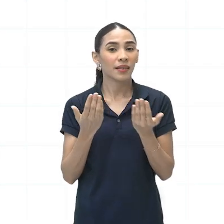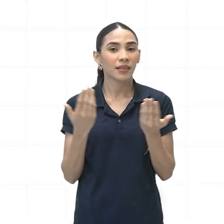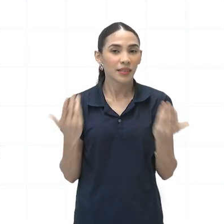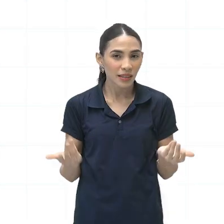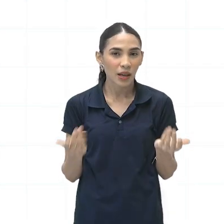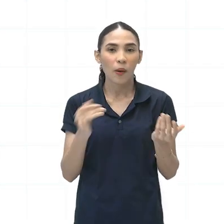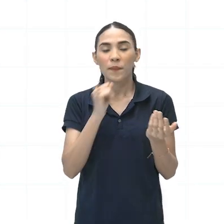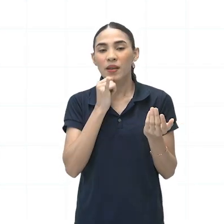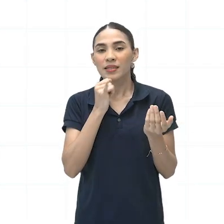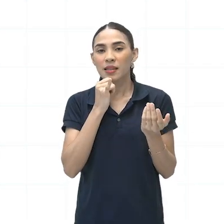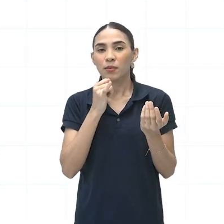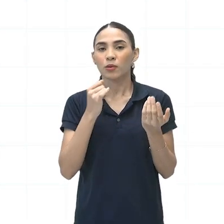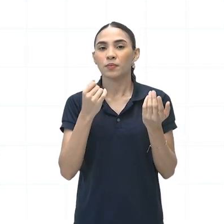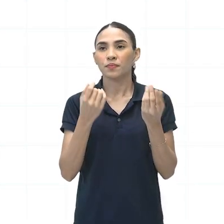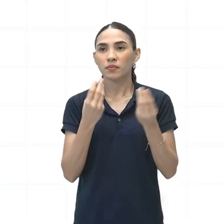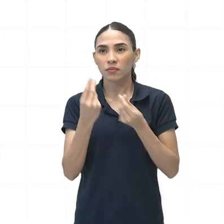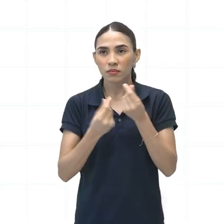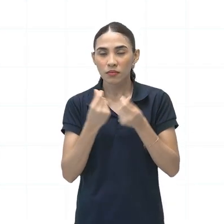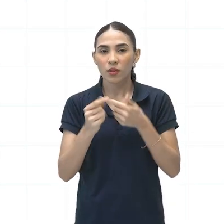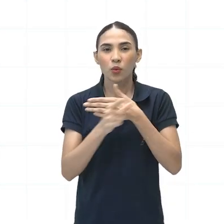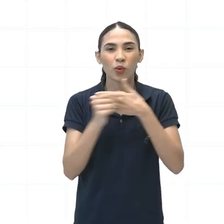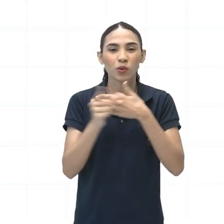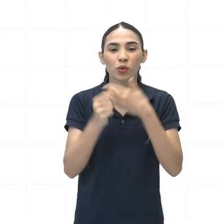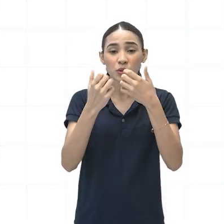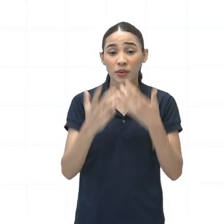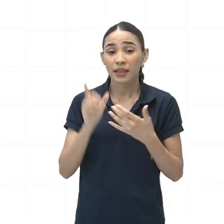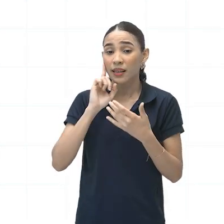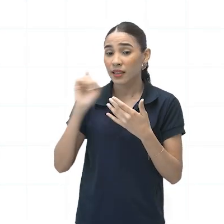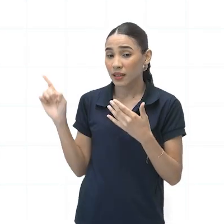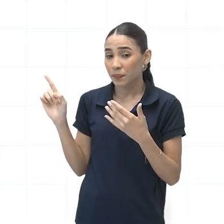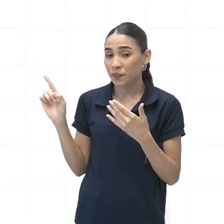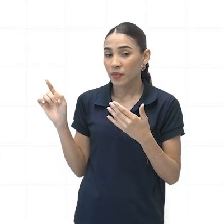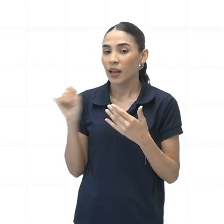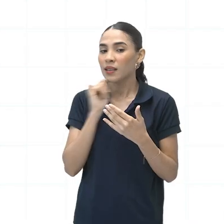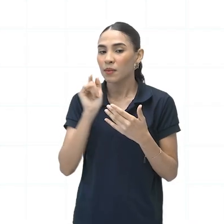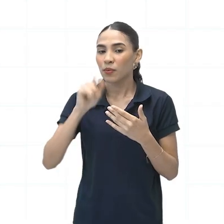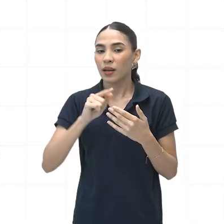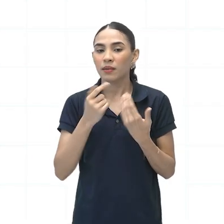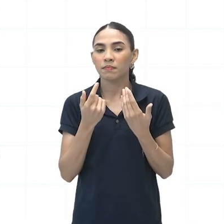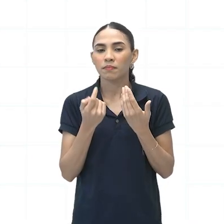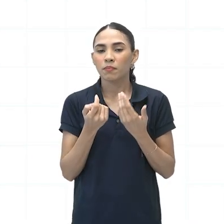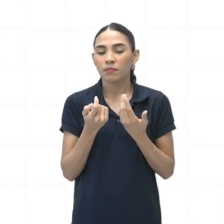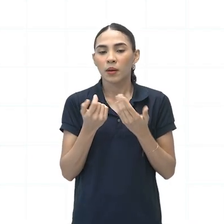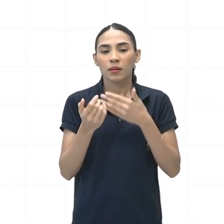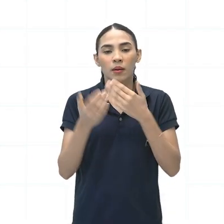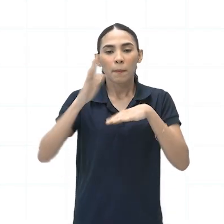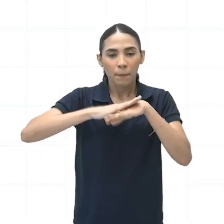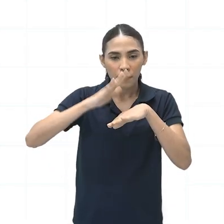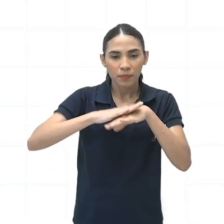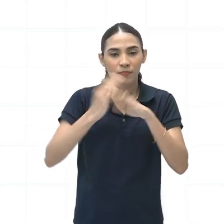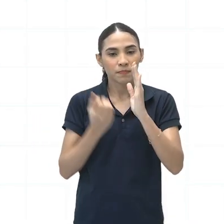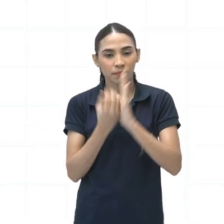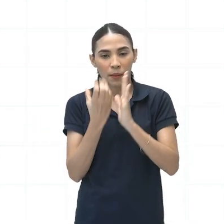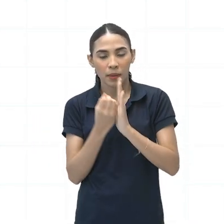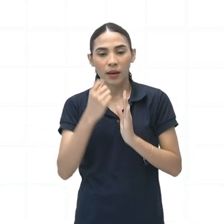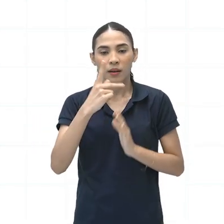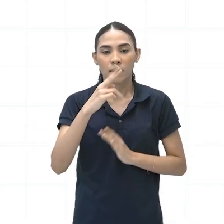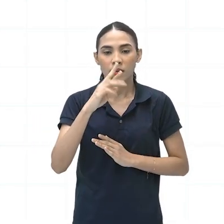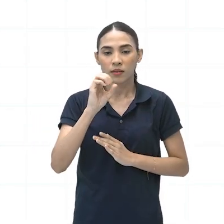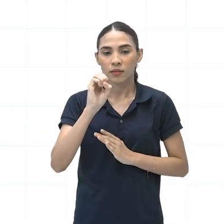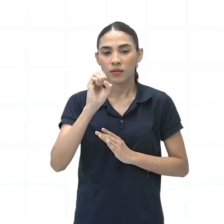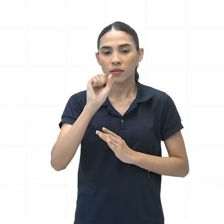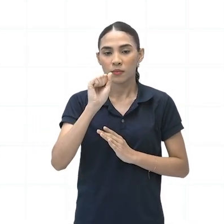sentido que o nosso autor diz aí, né, que são as pequenas produções em prosa que